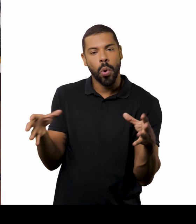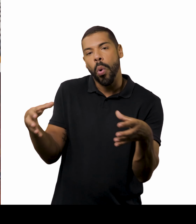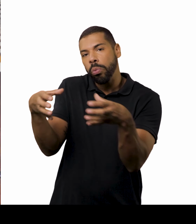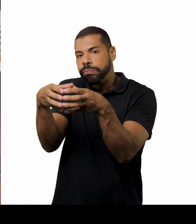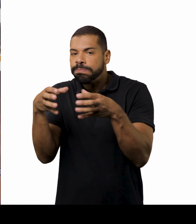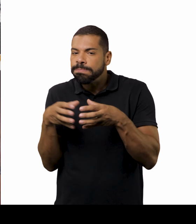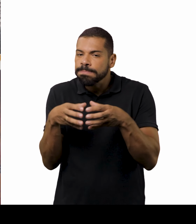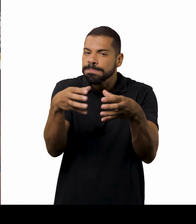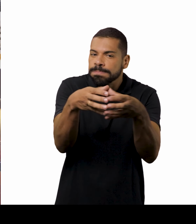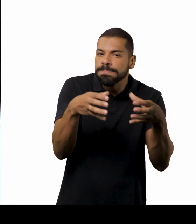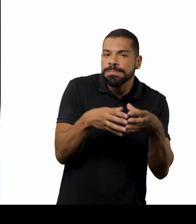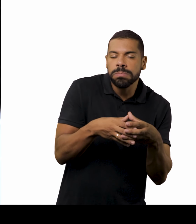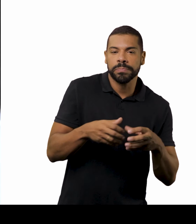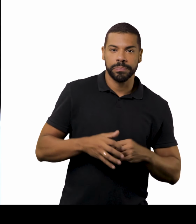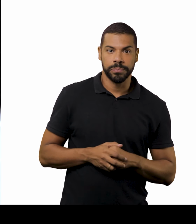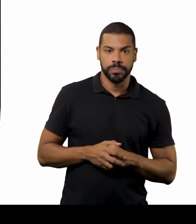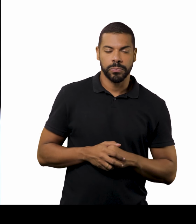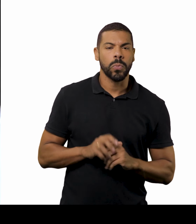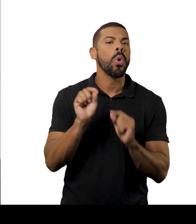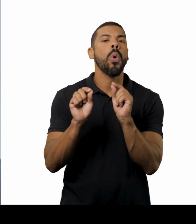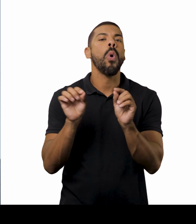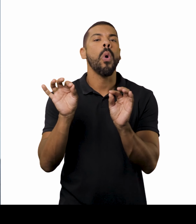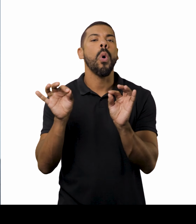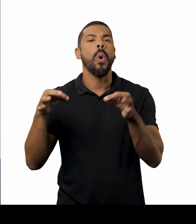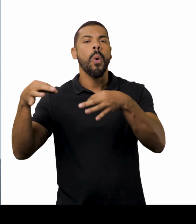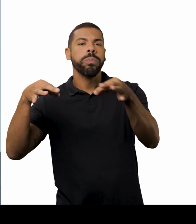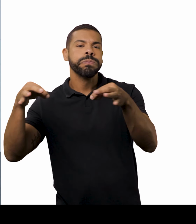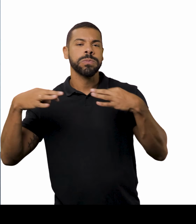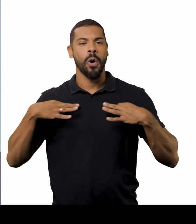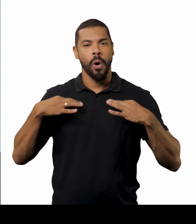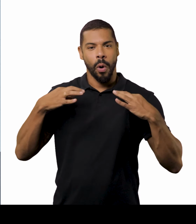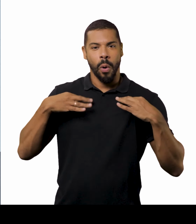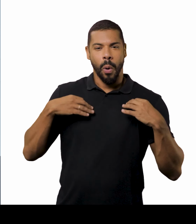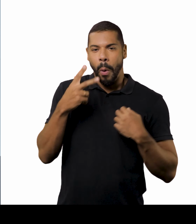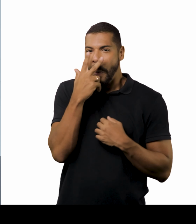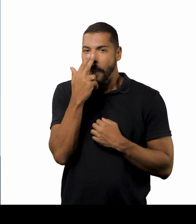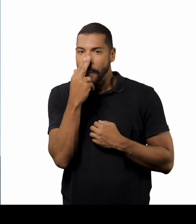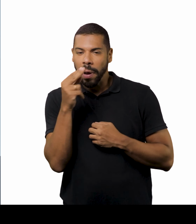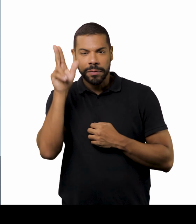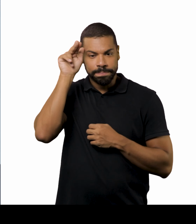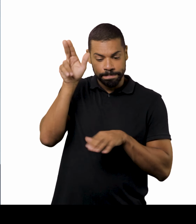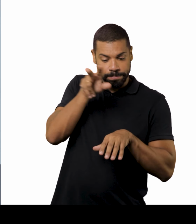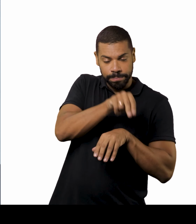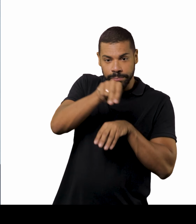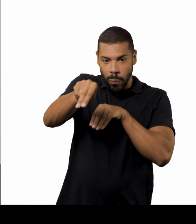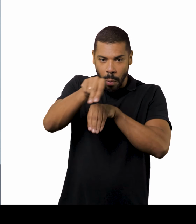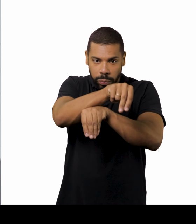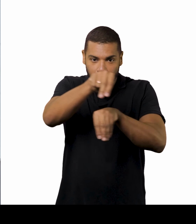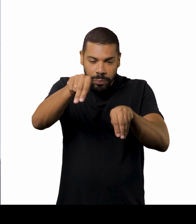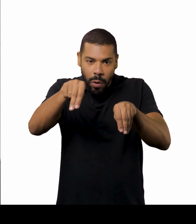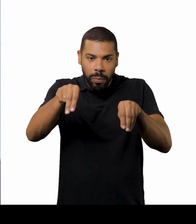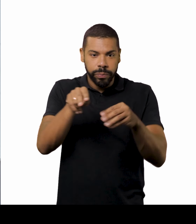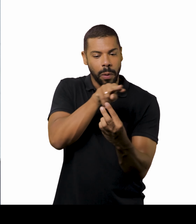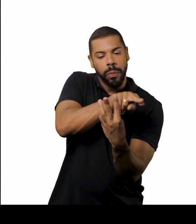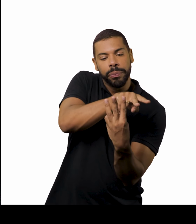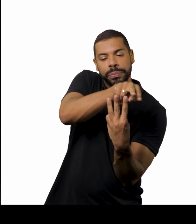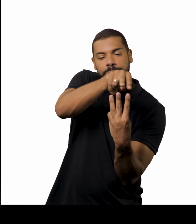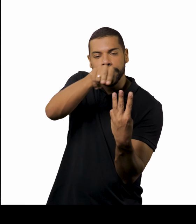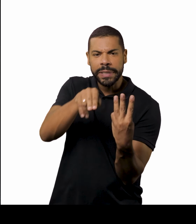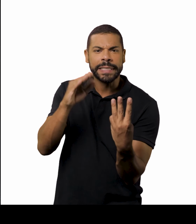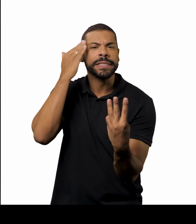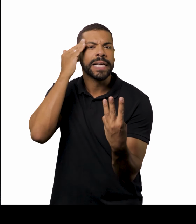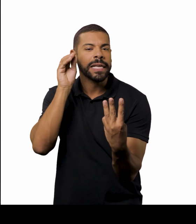trio junto. Como se fazia nas pinturas do Egito Antigo, colocar as peças como se fossem um xadrez que se encaixassem um do lado do outro.